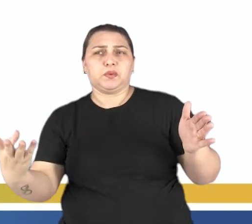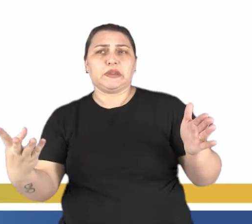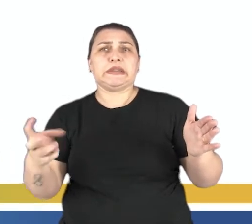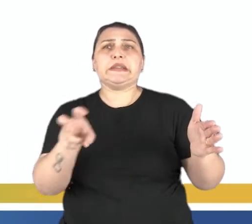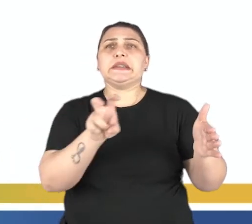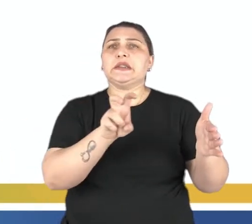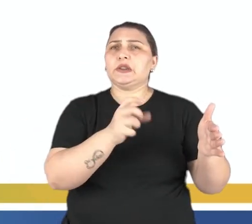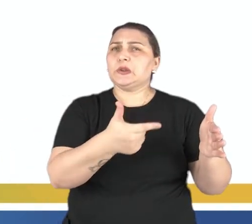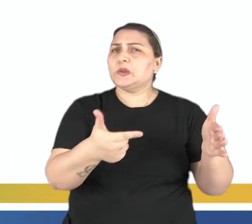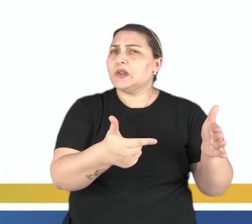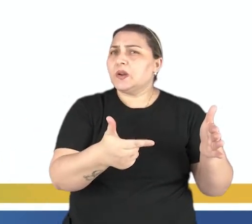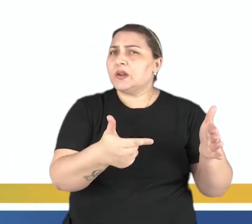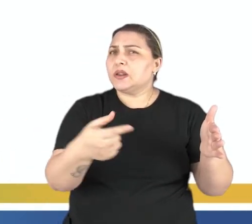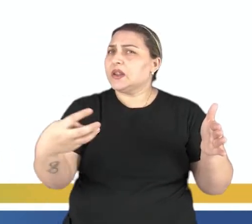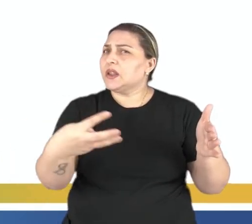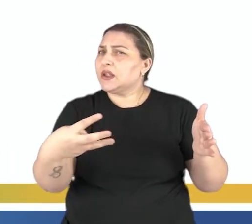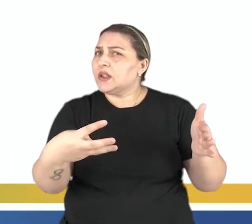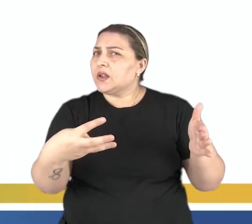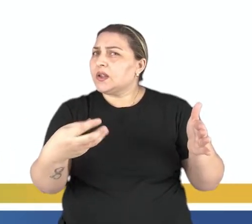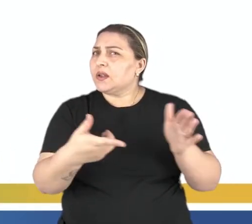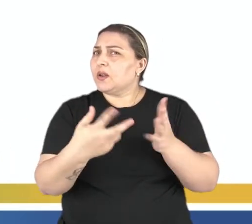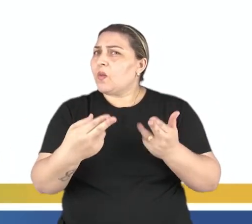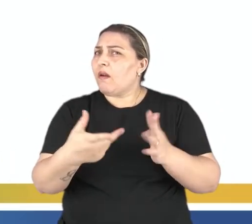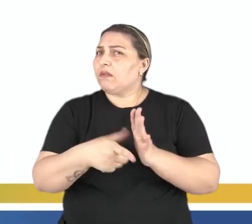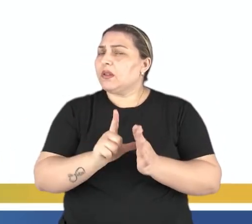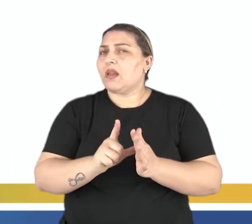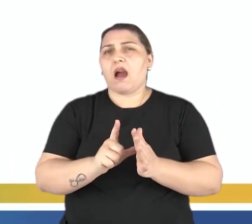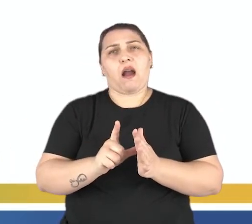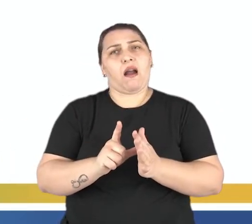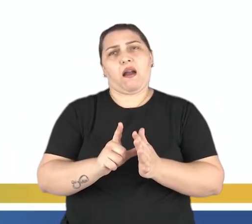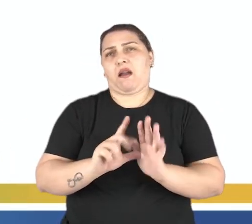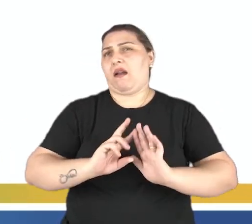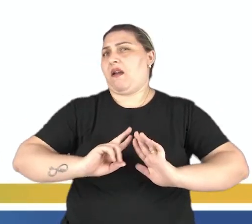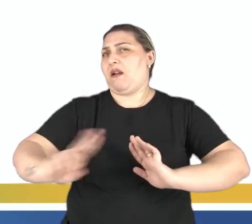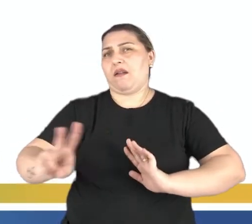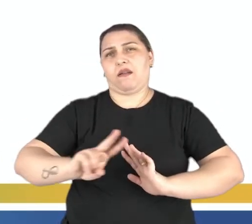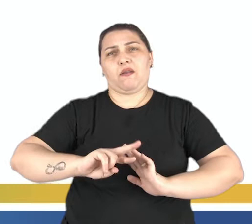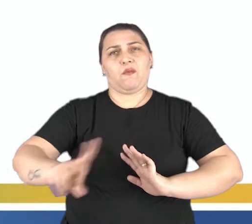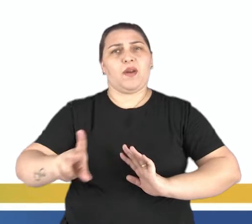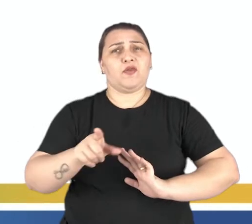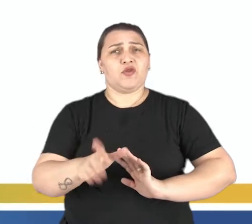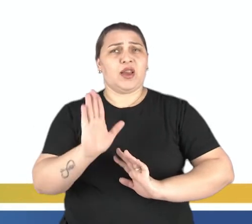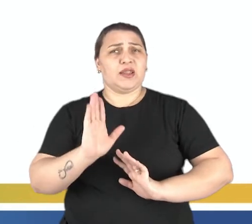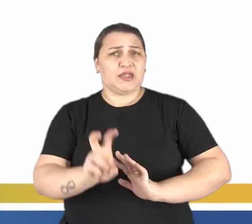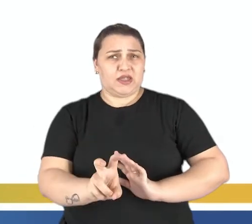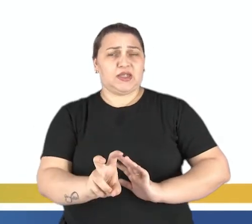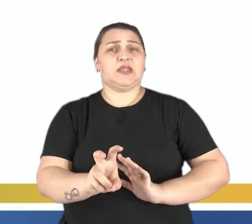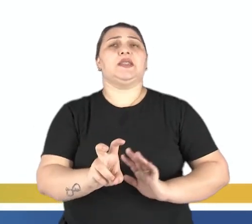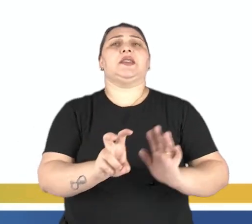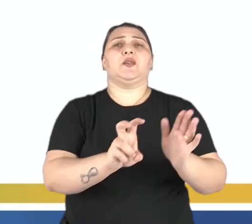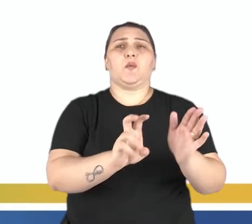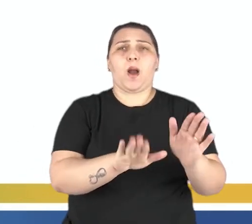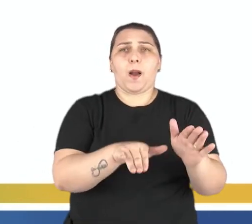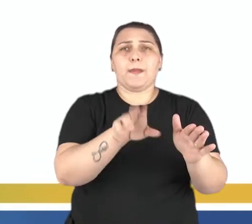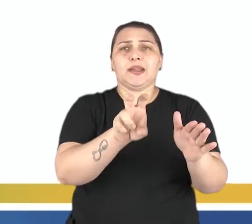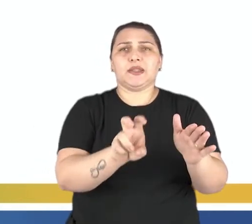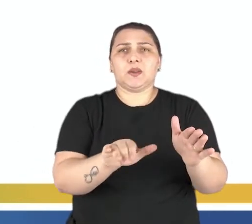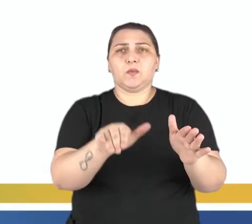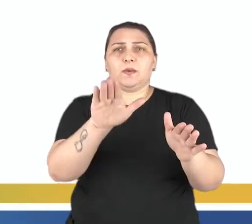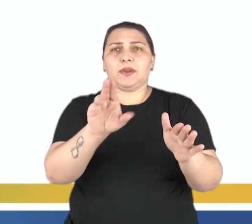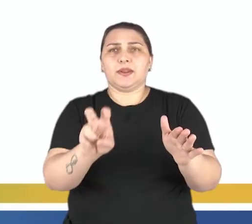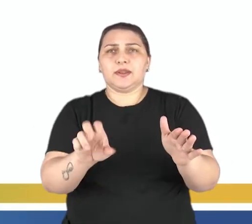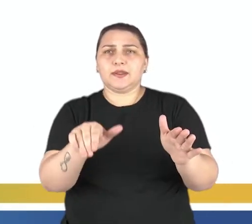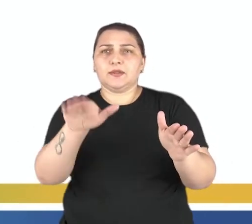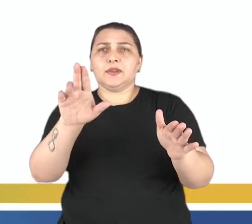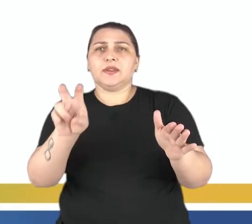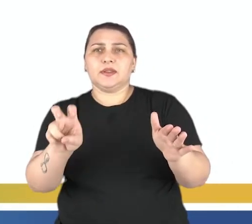Será que é de 2 em 2, igual à anterior? Você que já disse 5, você acertou. A nossa PA